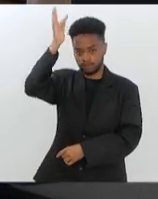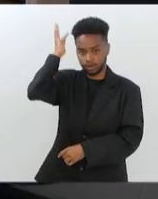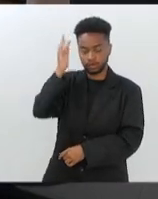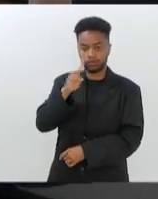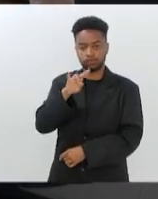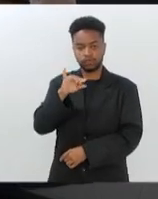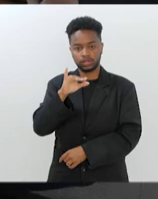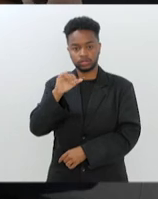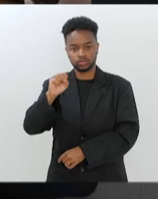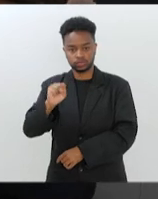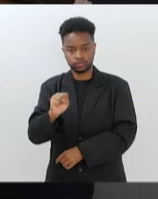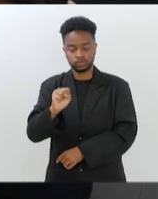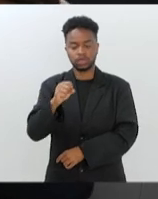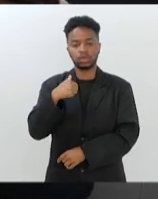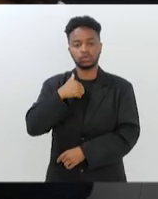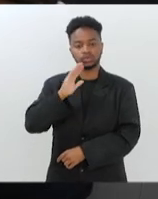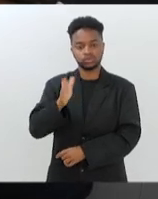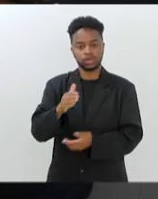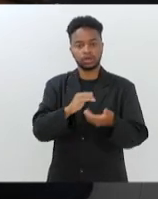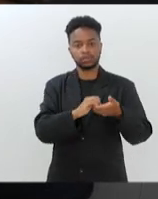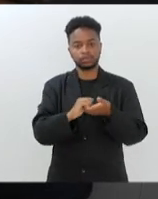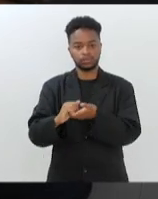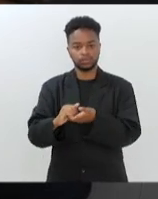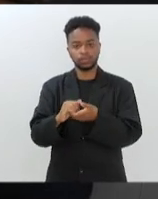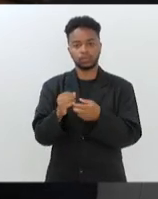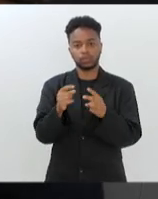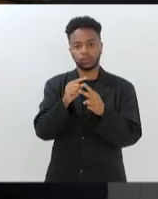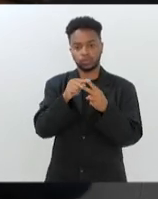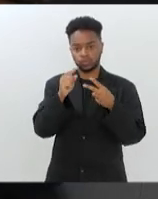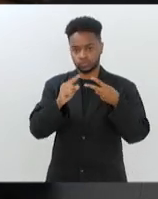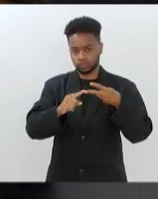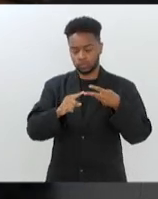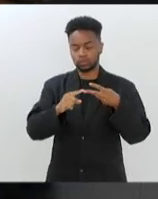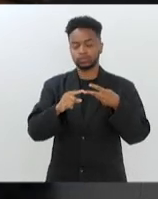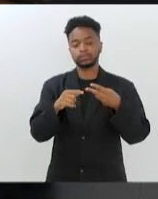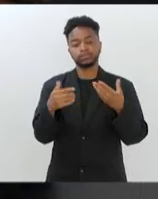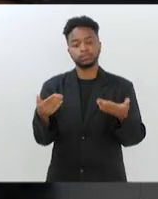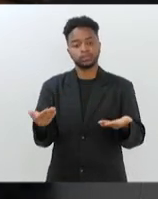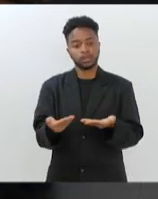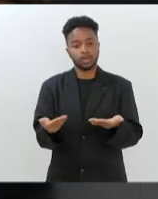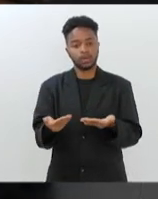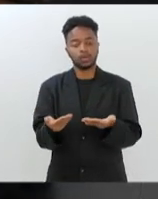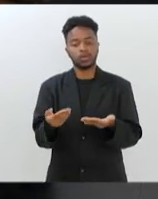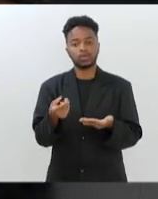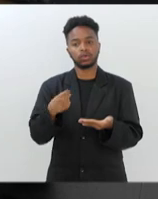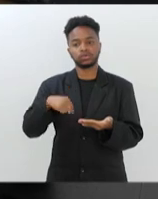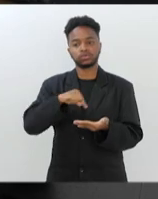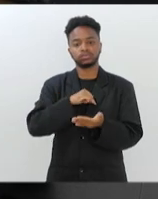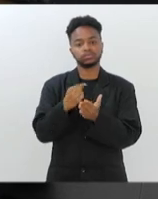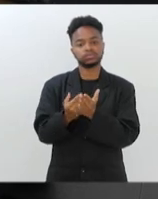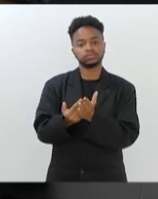cozolino já cumprimentei o senhor Igo e a senhora Denise Vamos então a